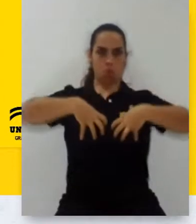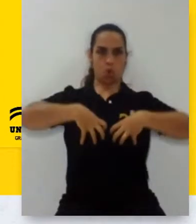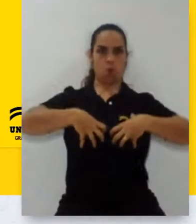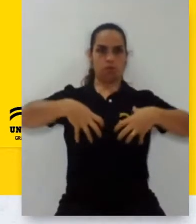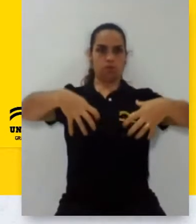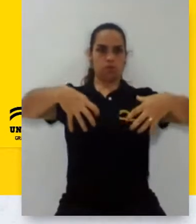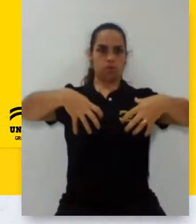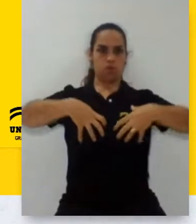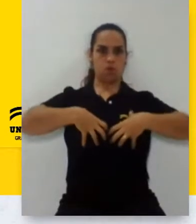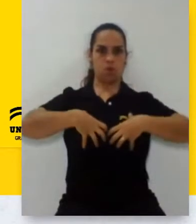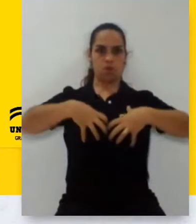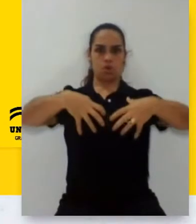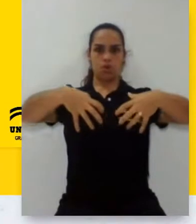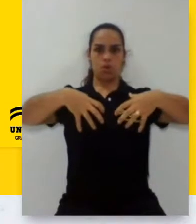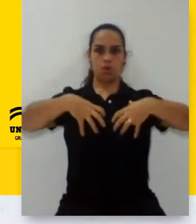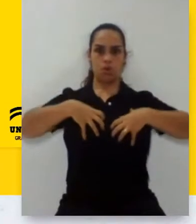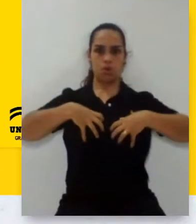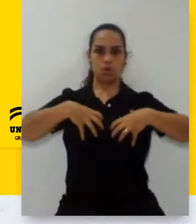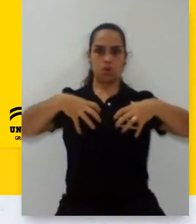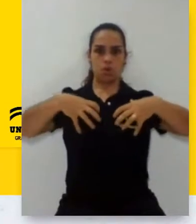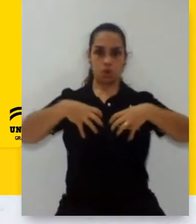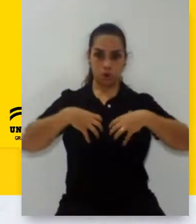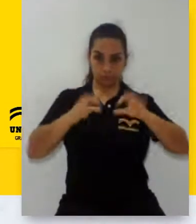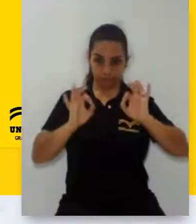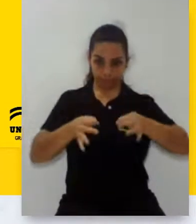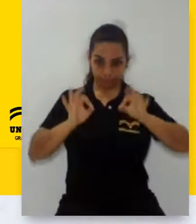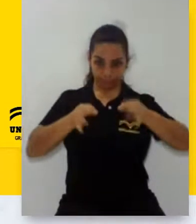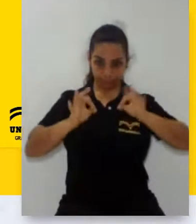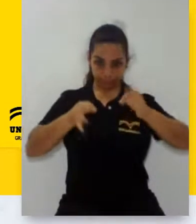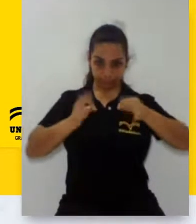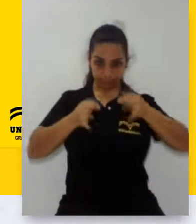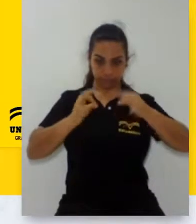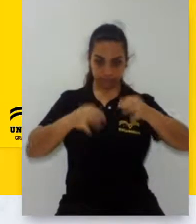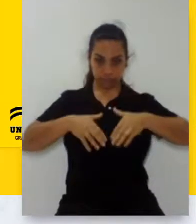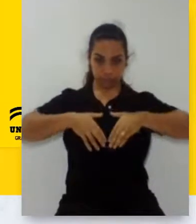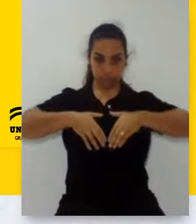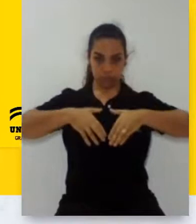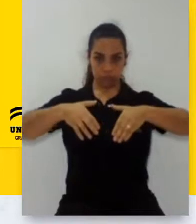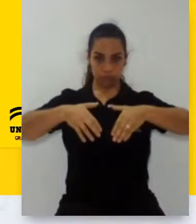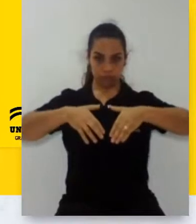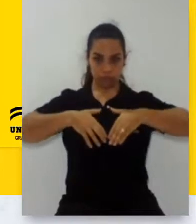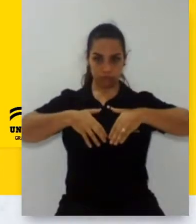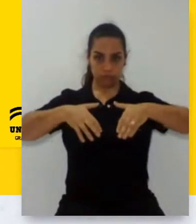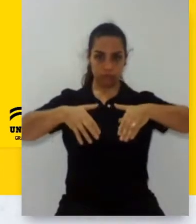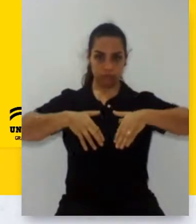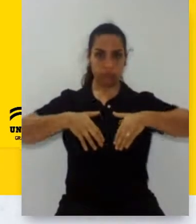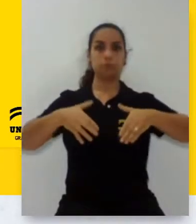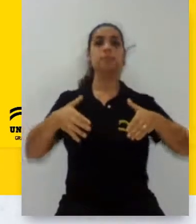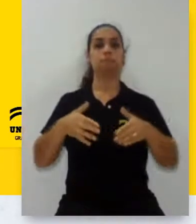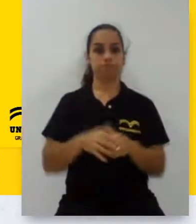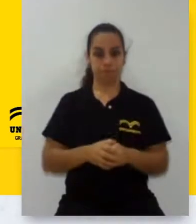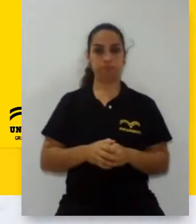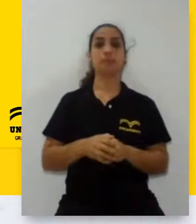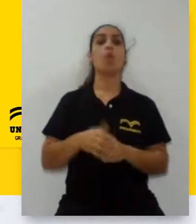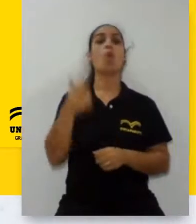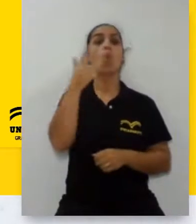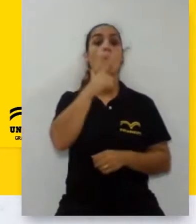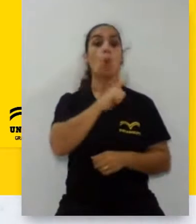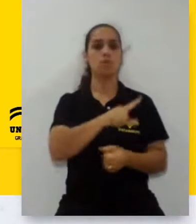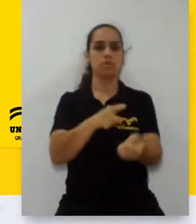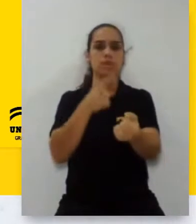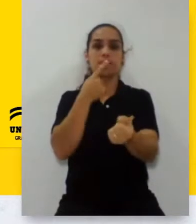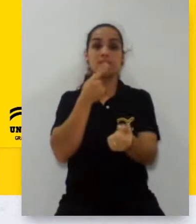sacos alveolares, ou seja, onde ocorre a troca de oxigênio, e vai chegar na corrente sanguínea, né?